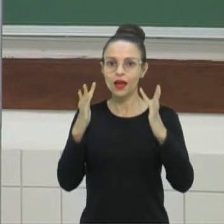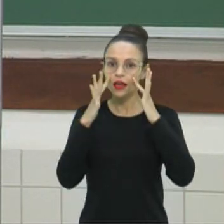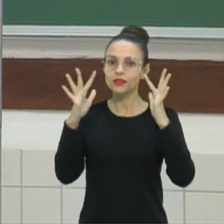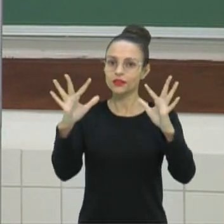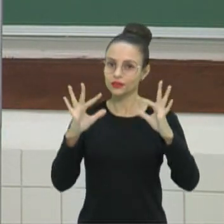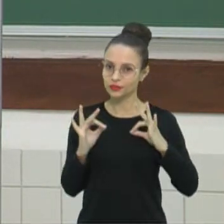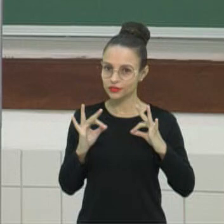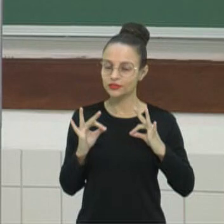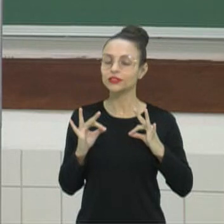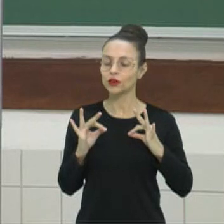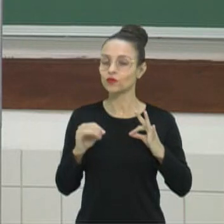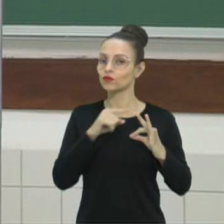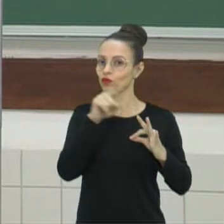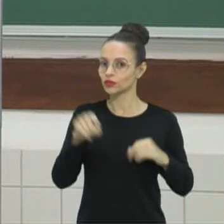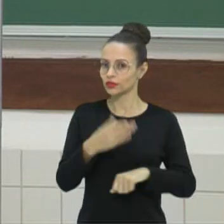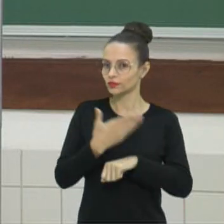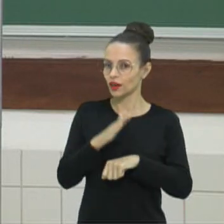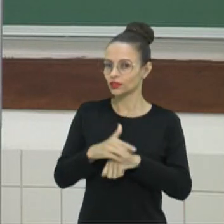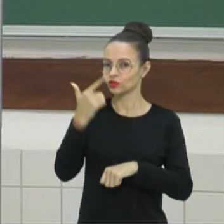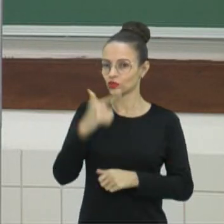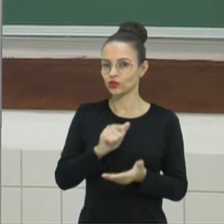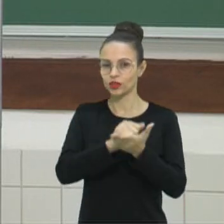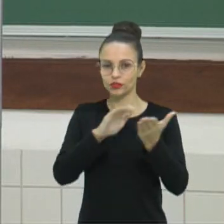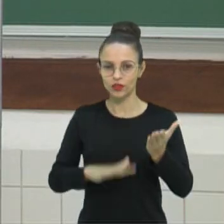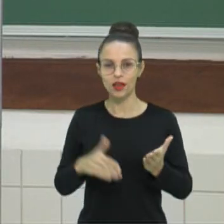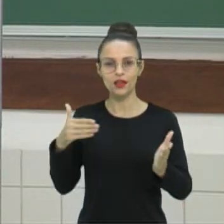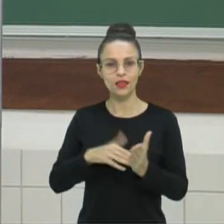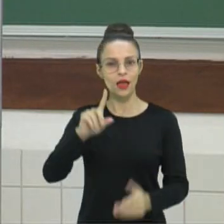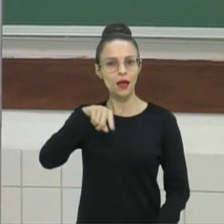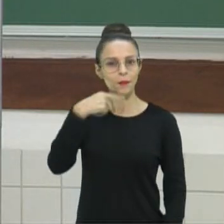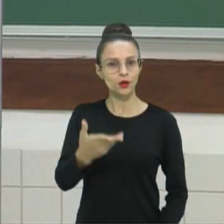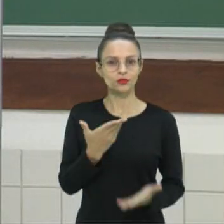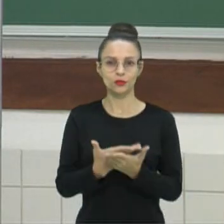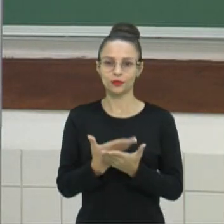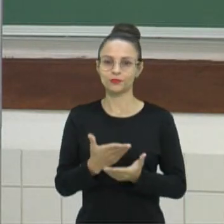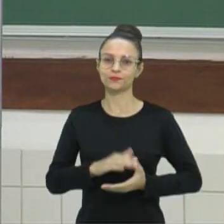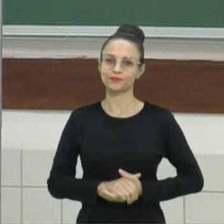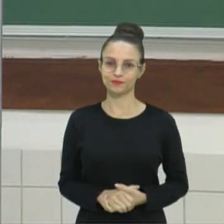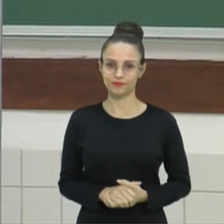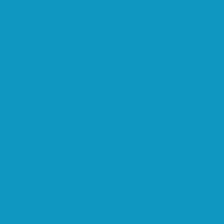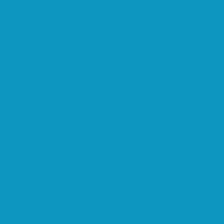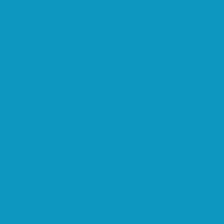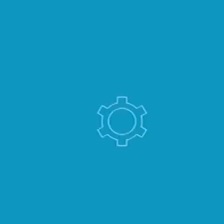pela atenção de todos. Refaça os exercícios e até a próxima, meus queridos.